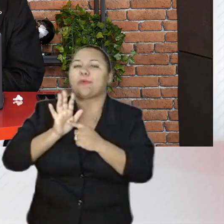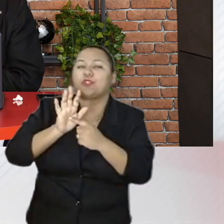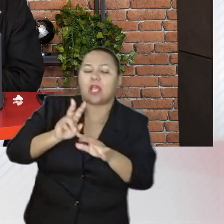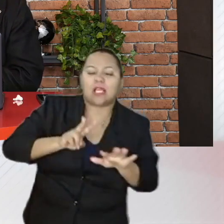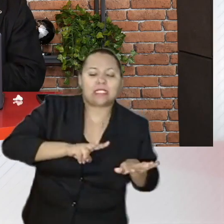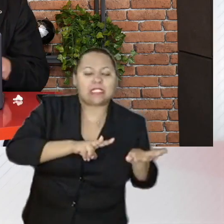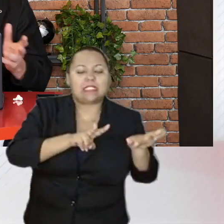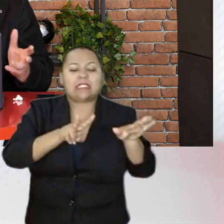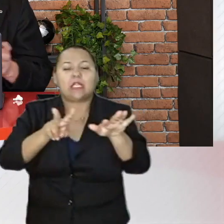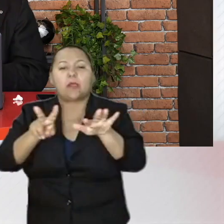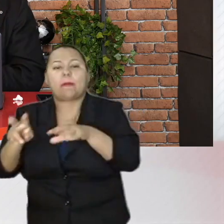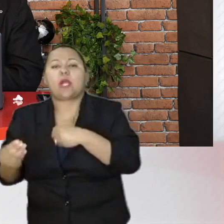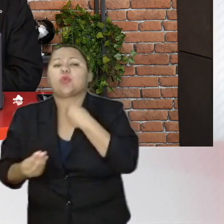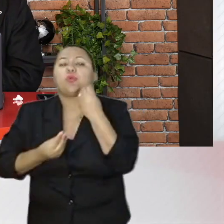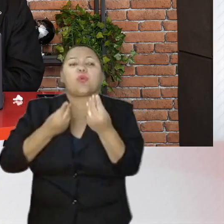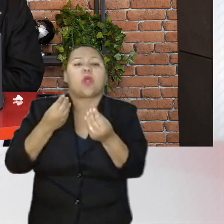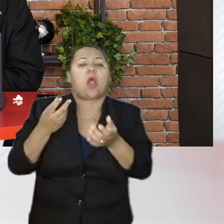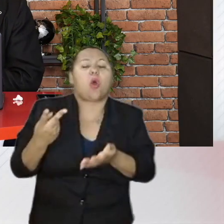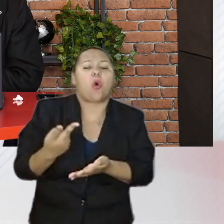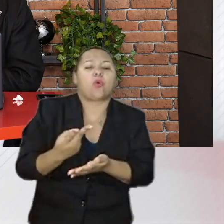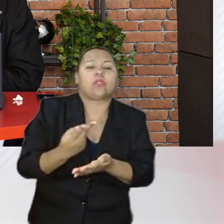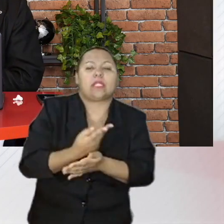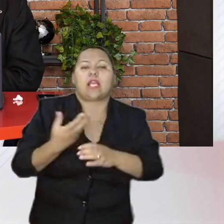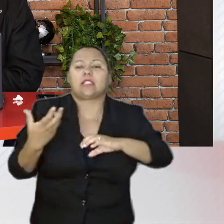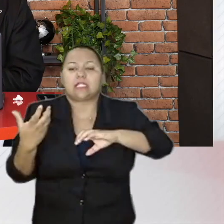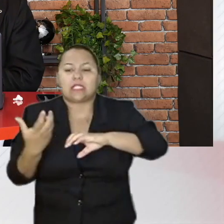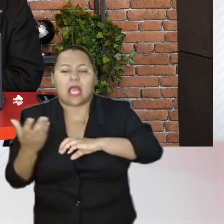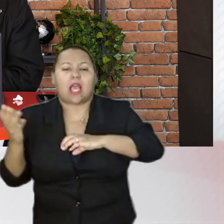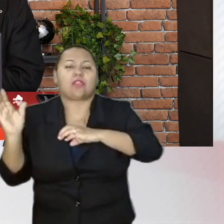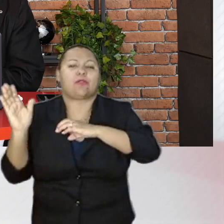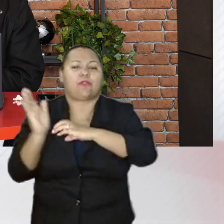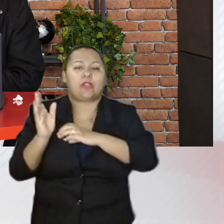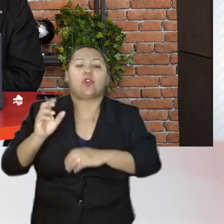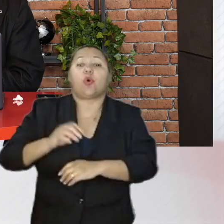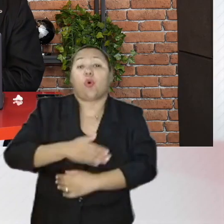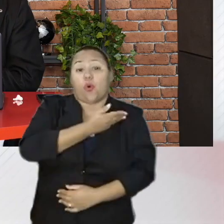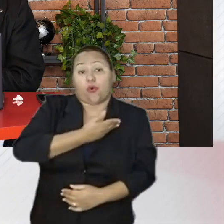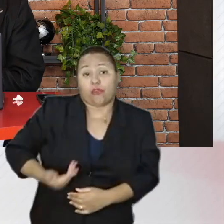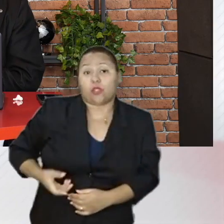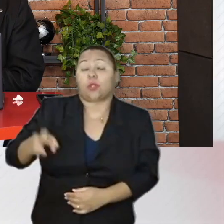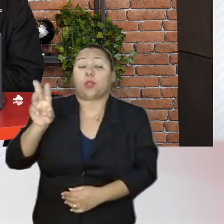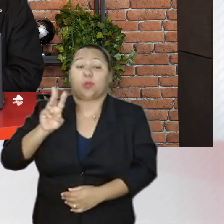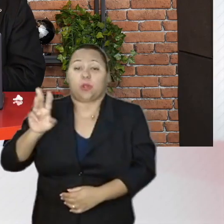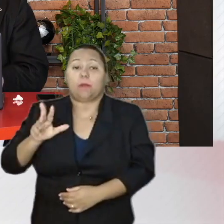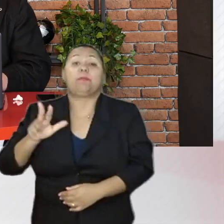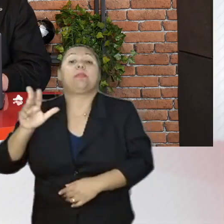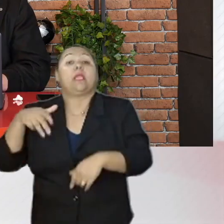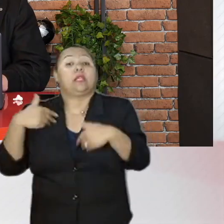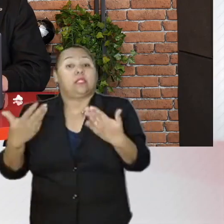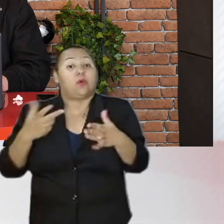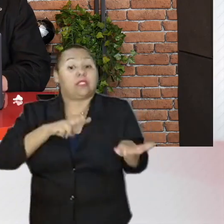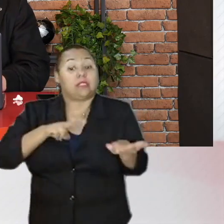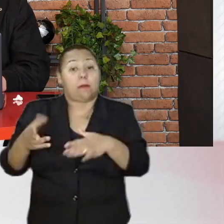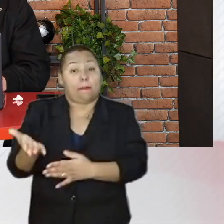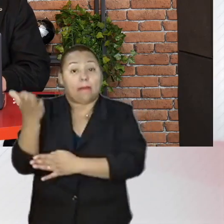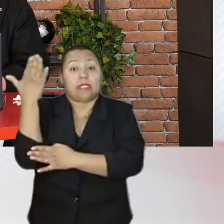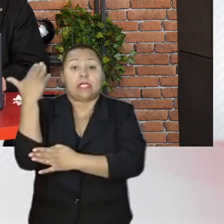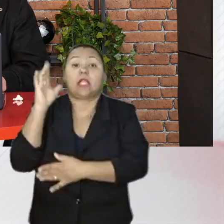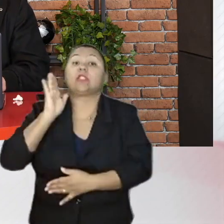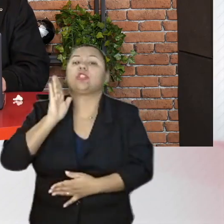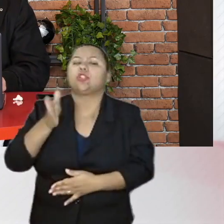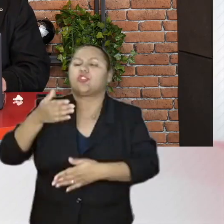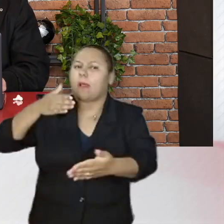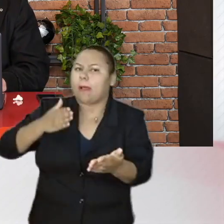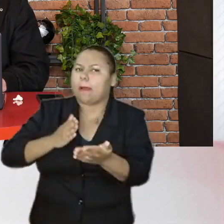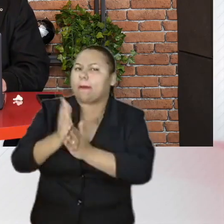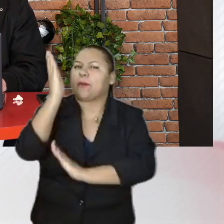Câmara Federal, no Senado e mesmo no governo Lula. E a semana passada foi aprovado o Mais Médicos,